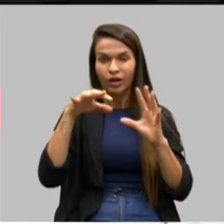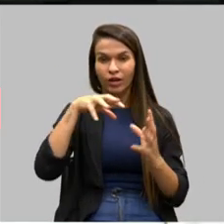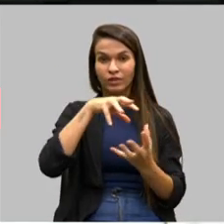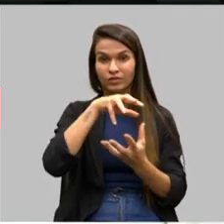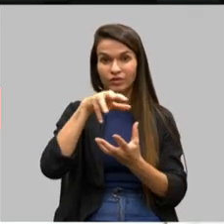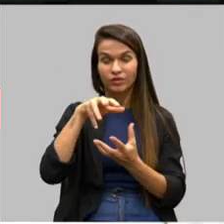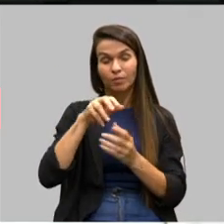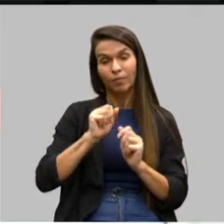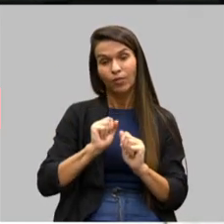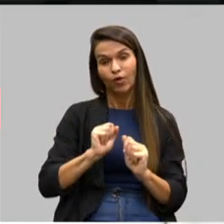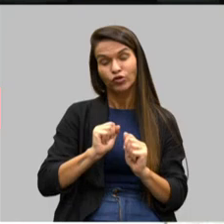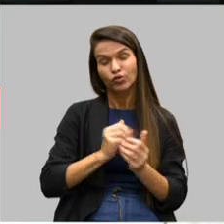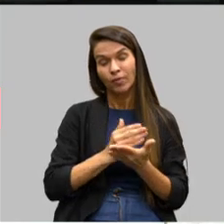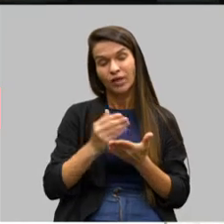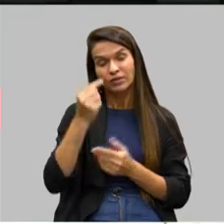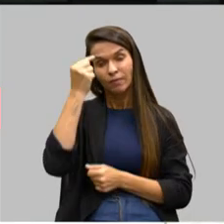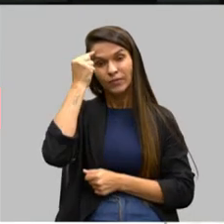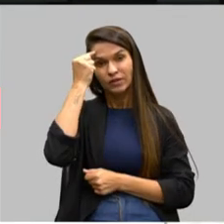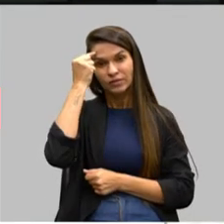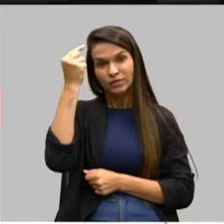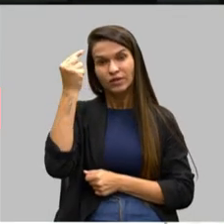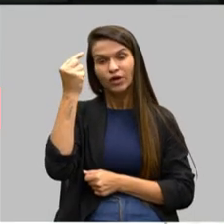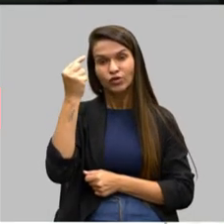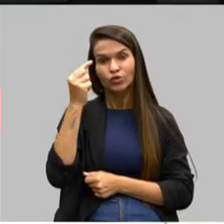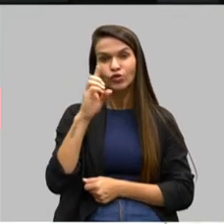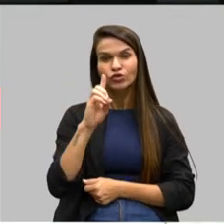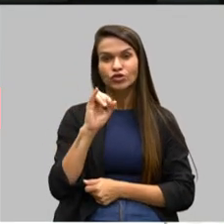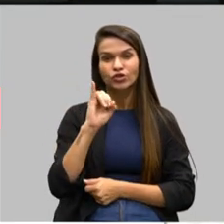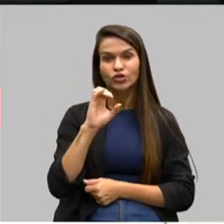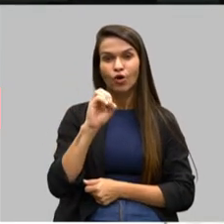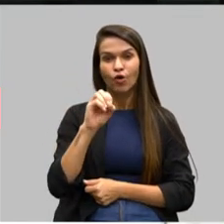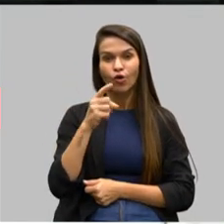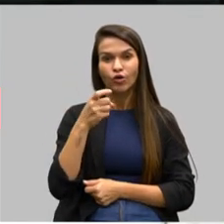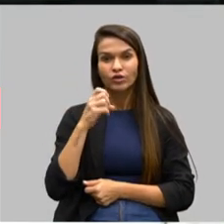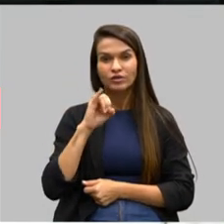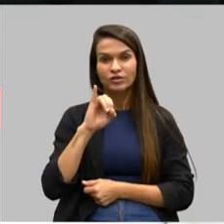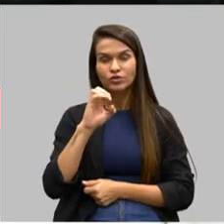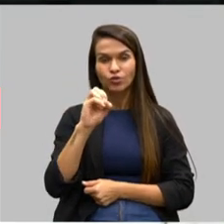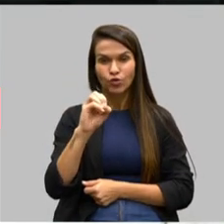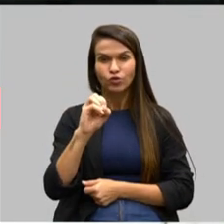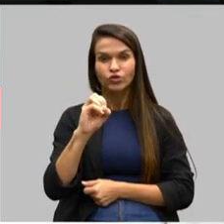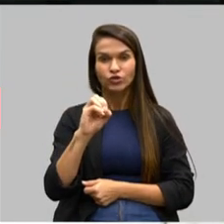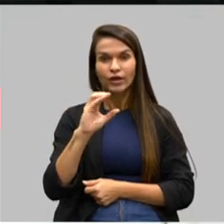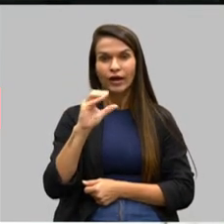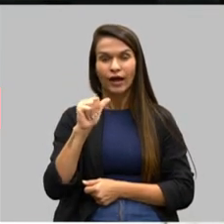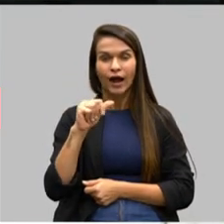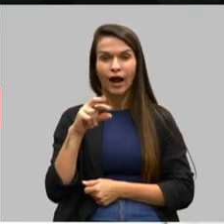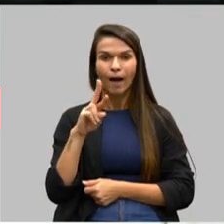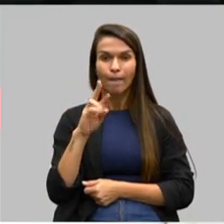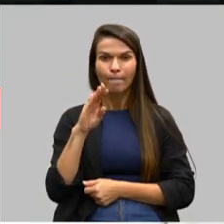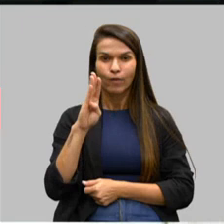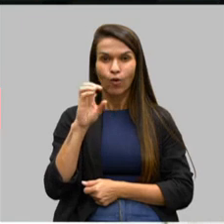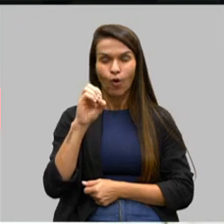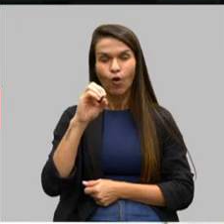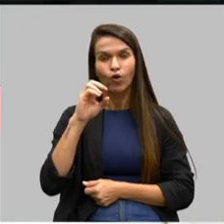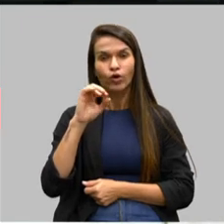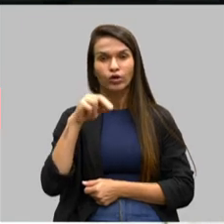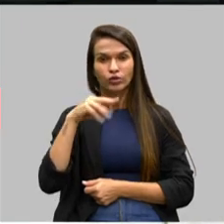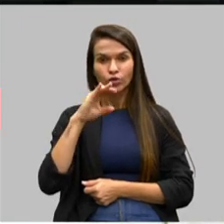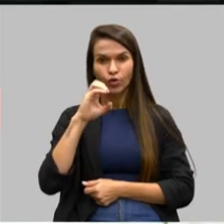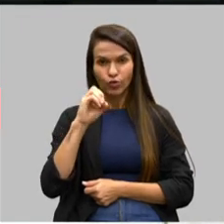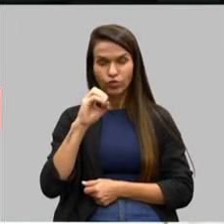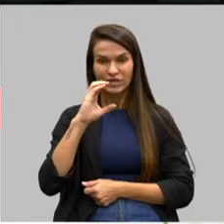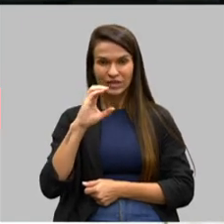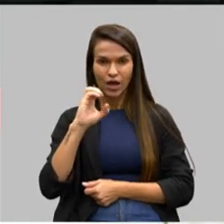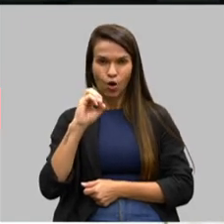pode começar pensando no dióxido de carbono, o CO2. Antes e no início